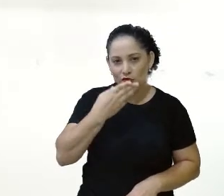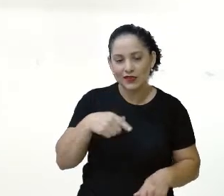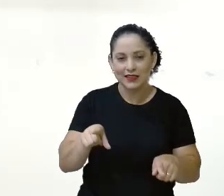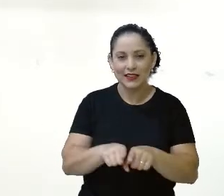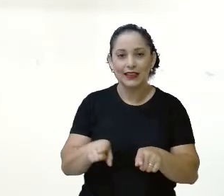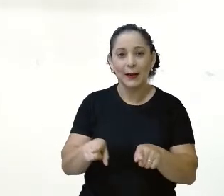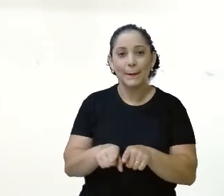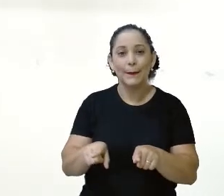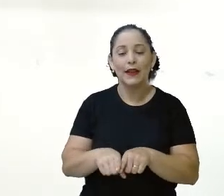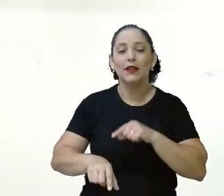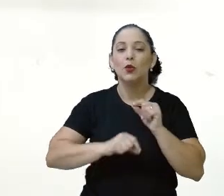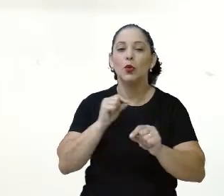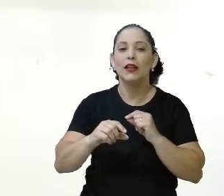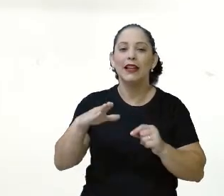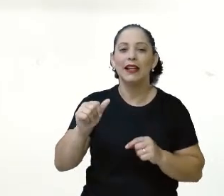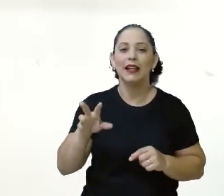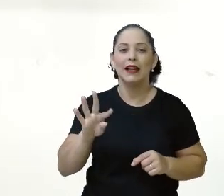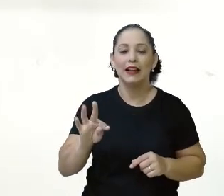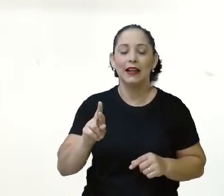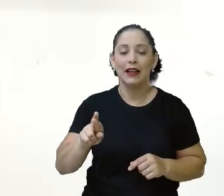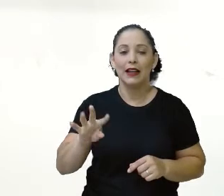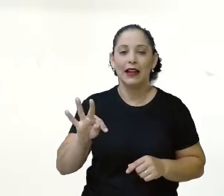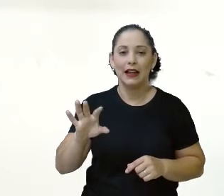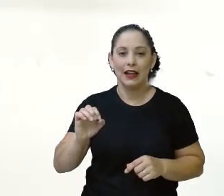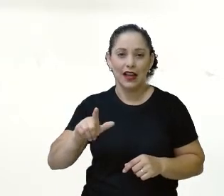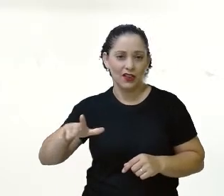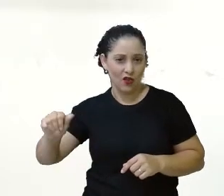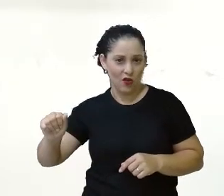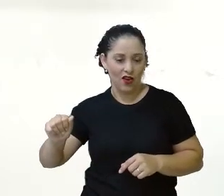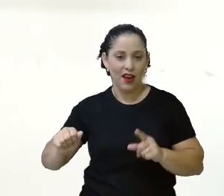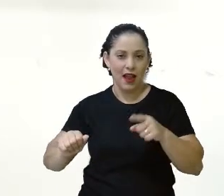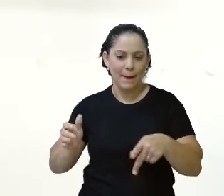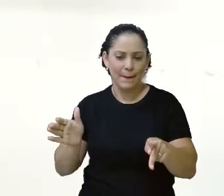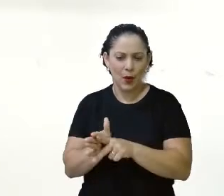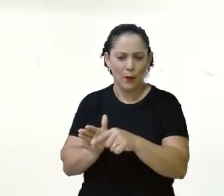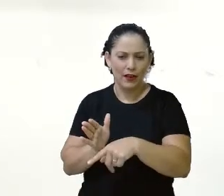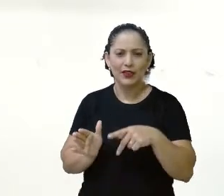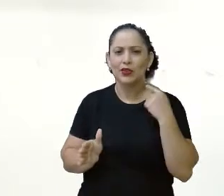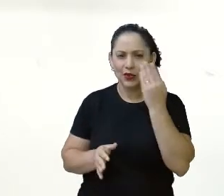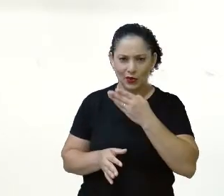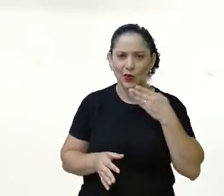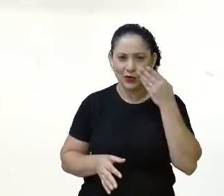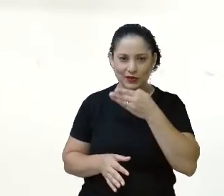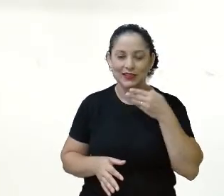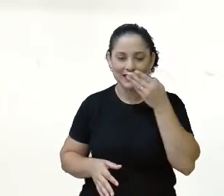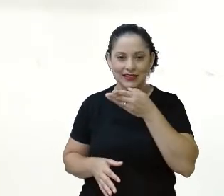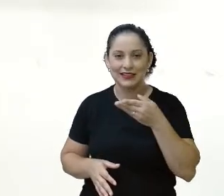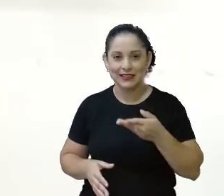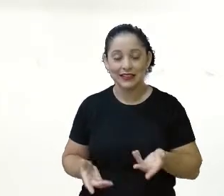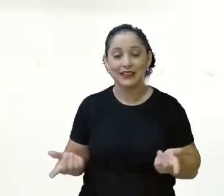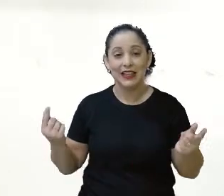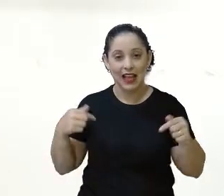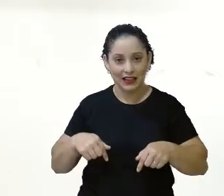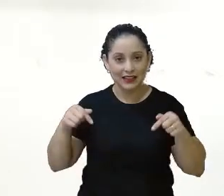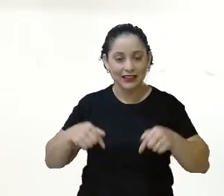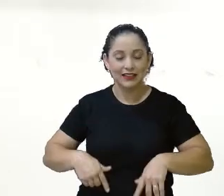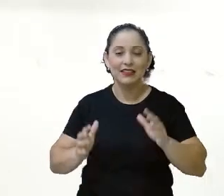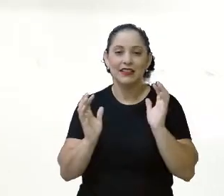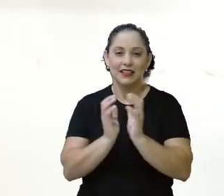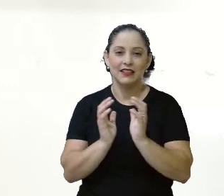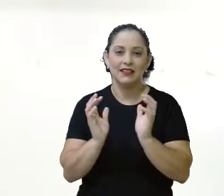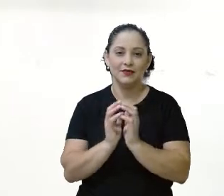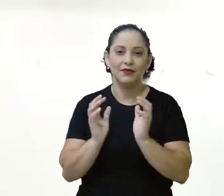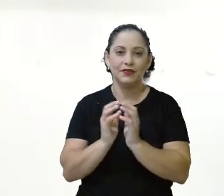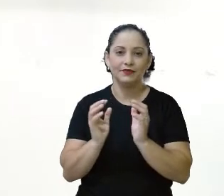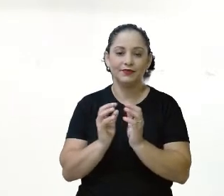Então, cartola também é um doce legal que faz parte da gastronomia